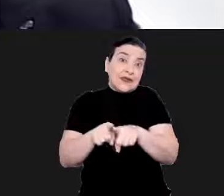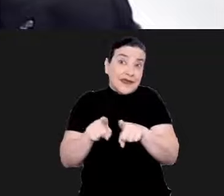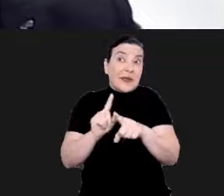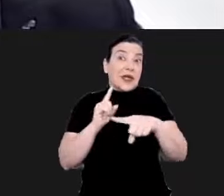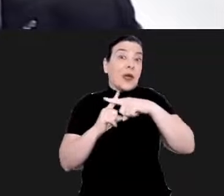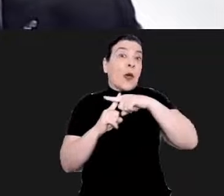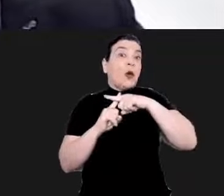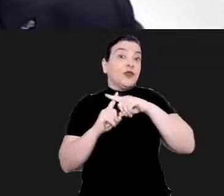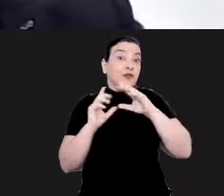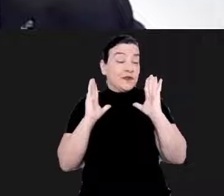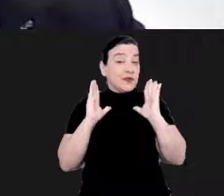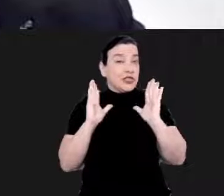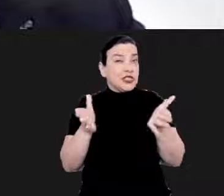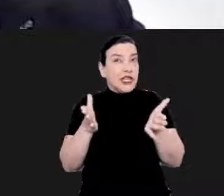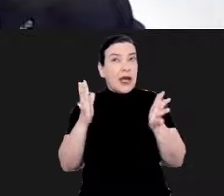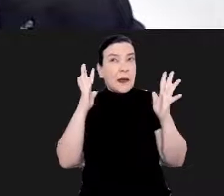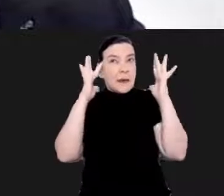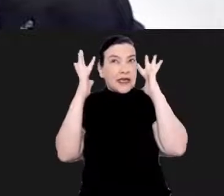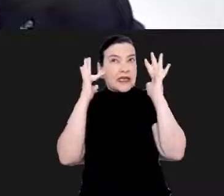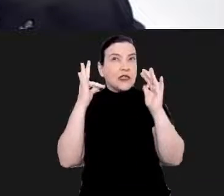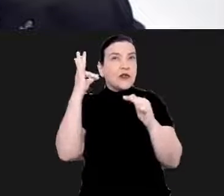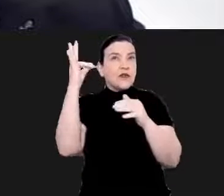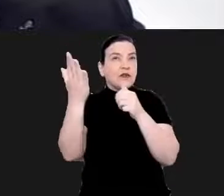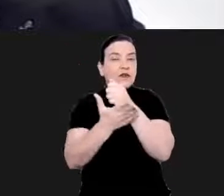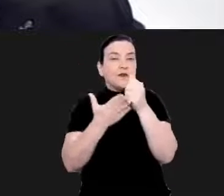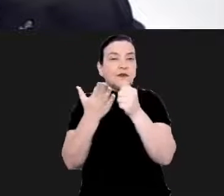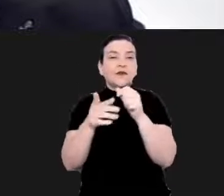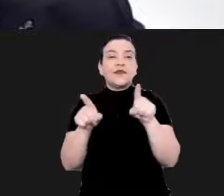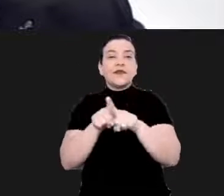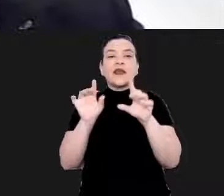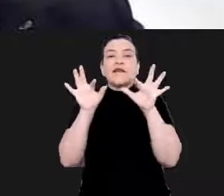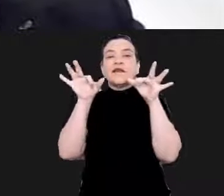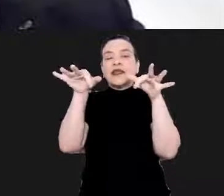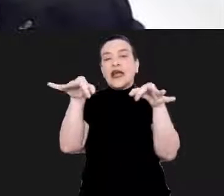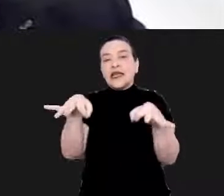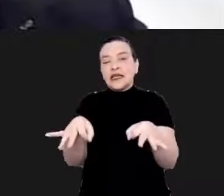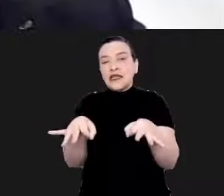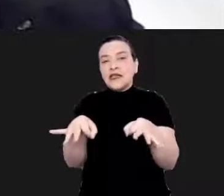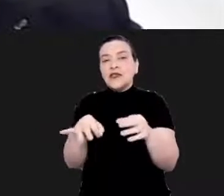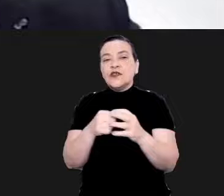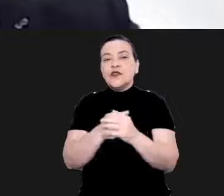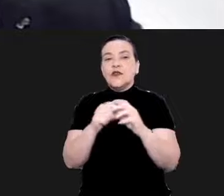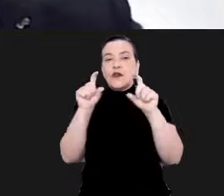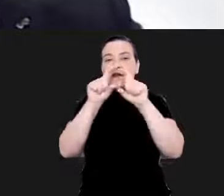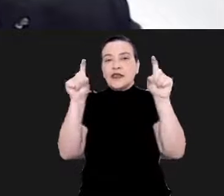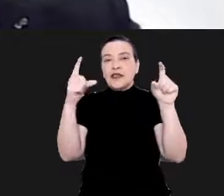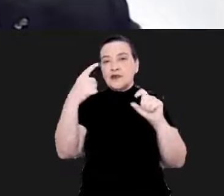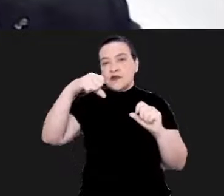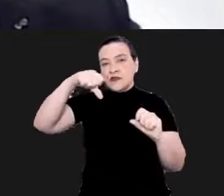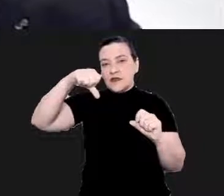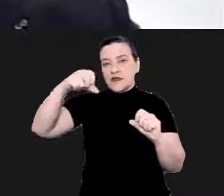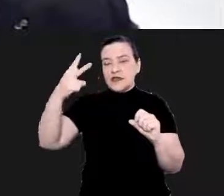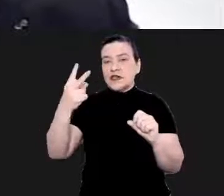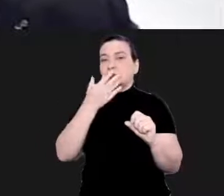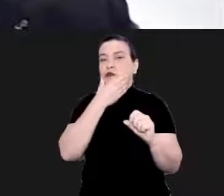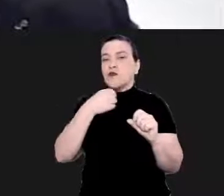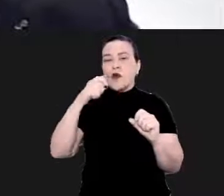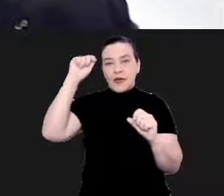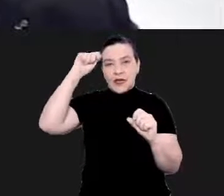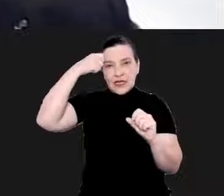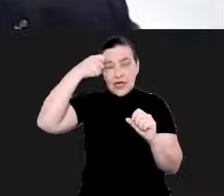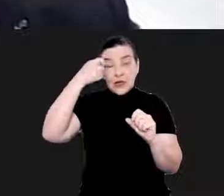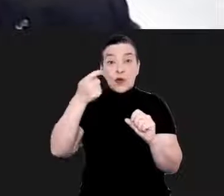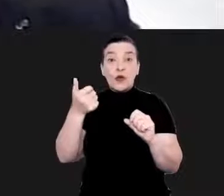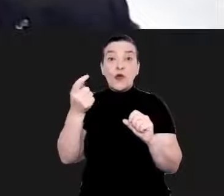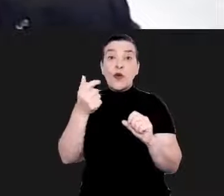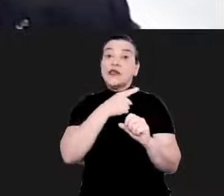já com alguma base para essa mudança. Eu finalizo com a frase do Rodney King, de 1992, um homem negro que quase foi morto por